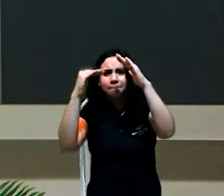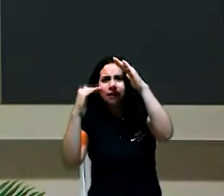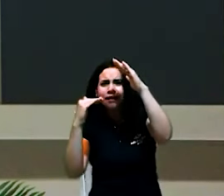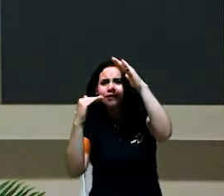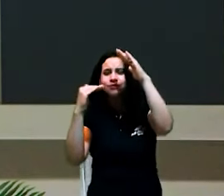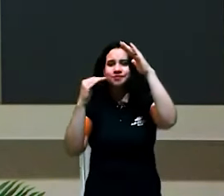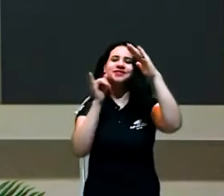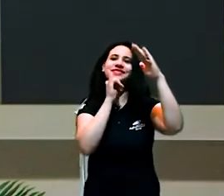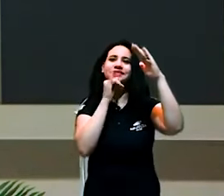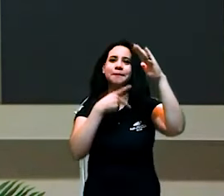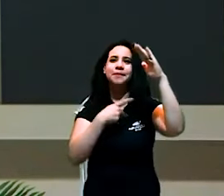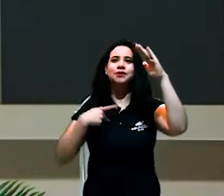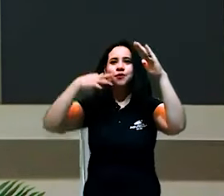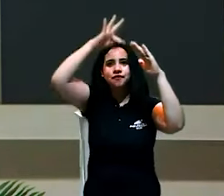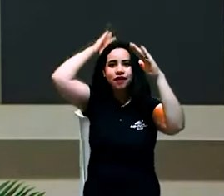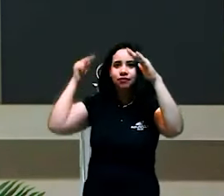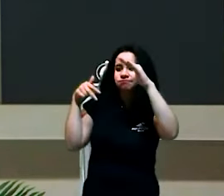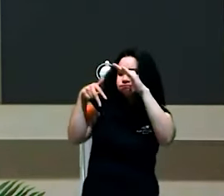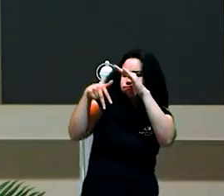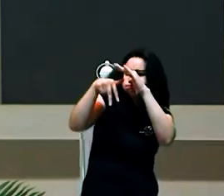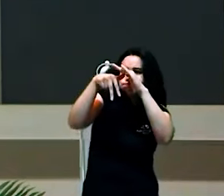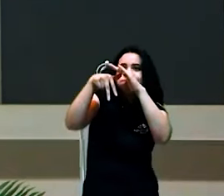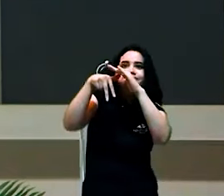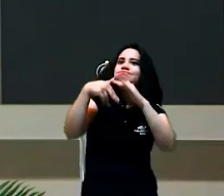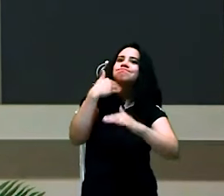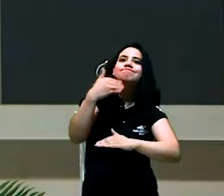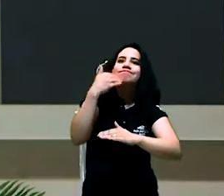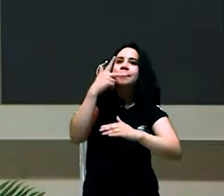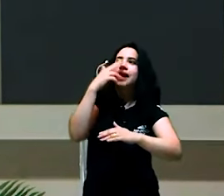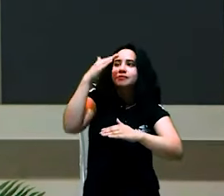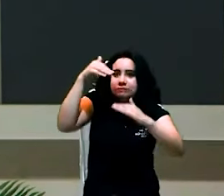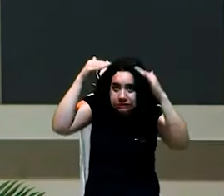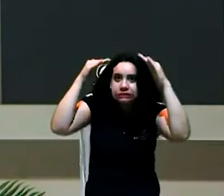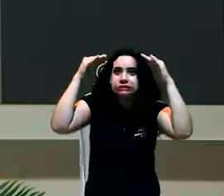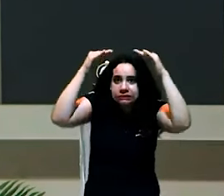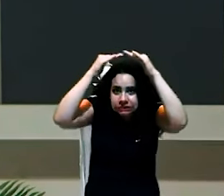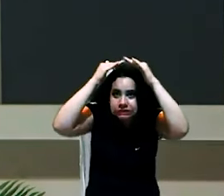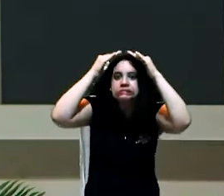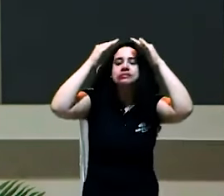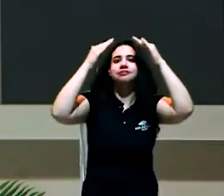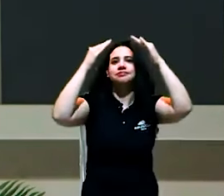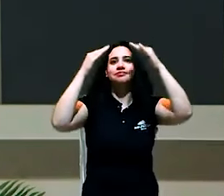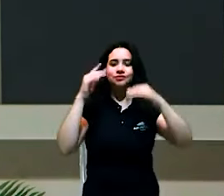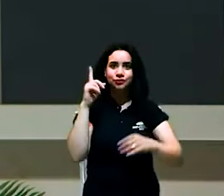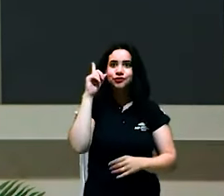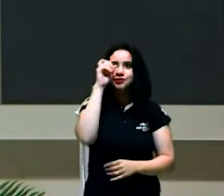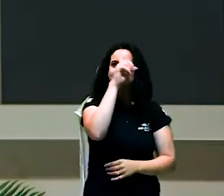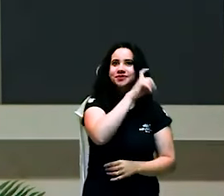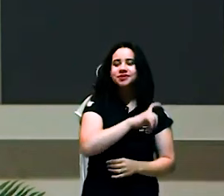porque é muito alto. As pessoas que entravam para dentro desse lugar, e tinha lugar só para 750